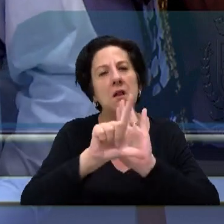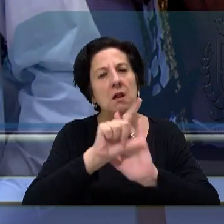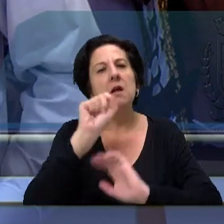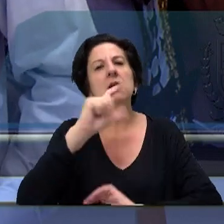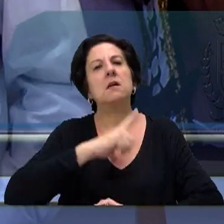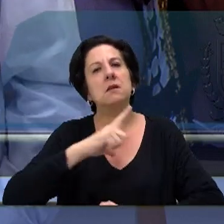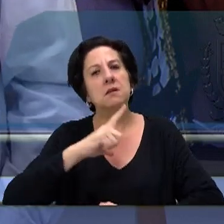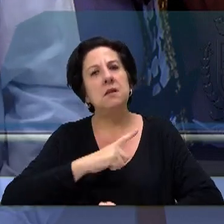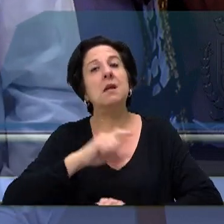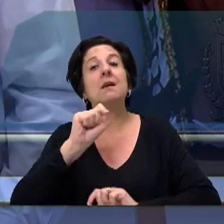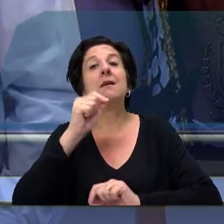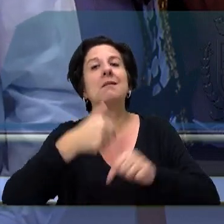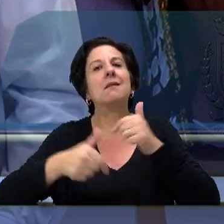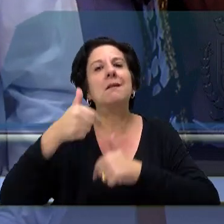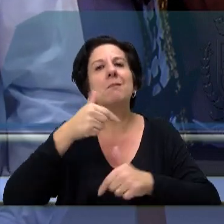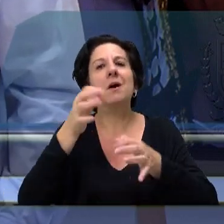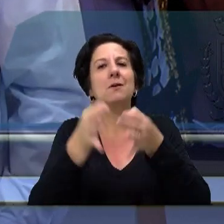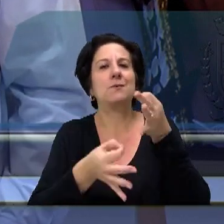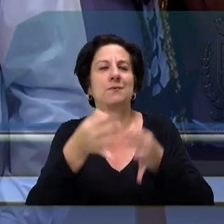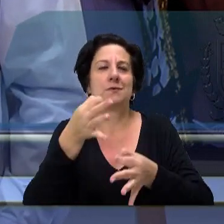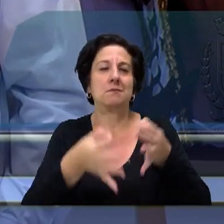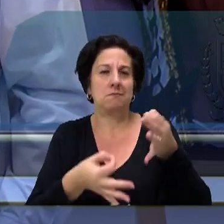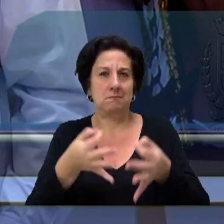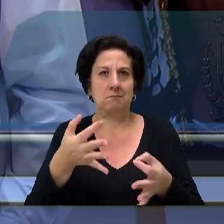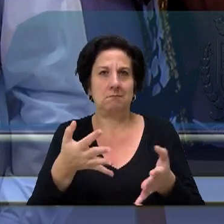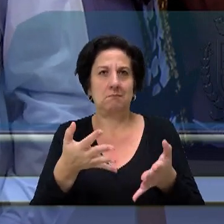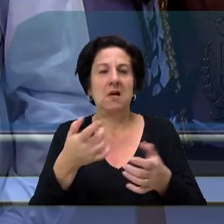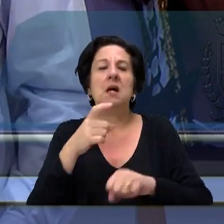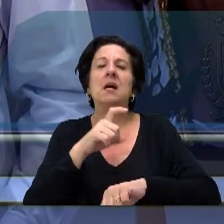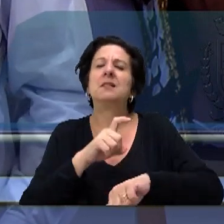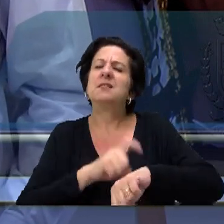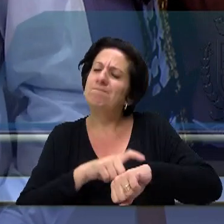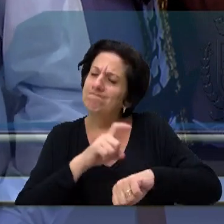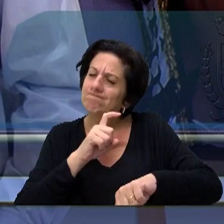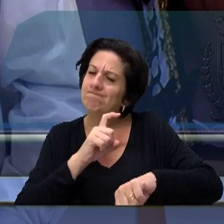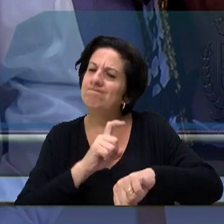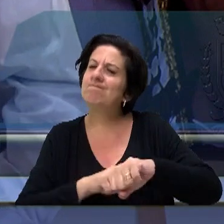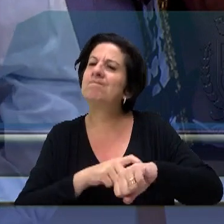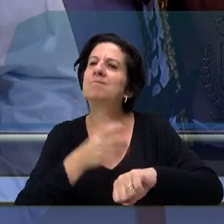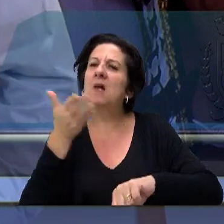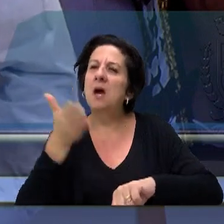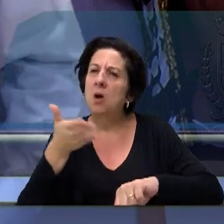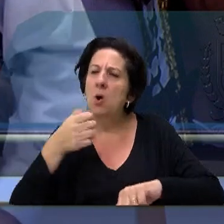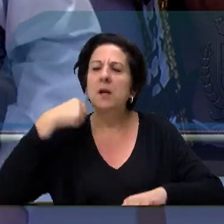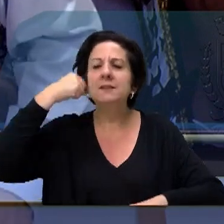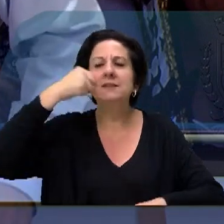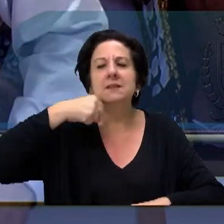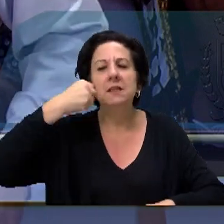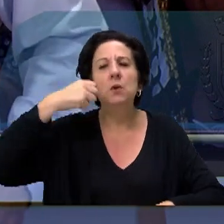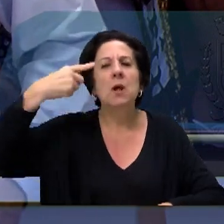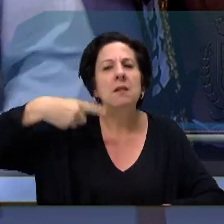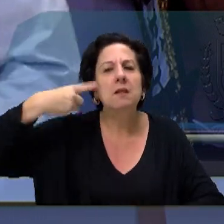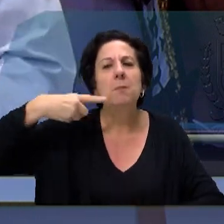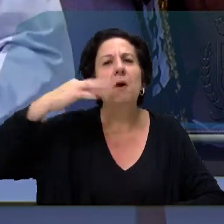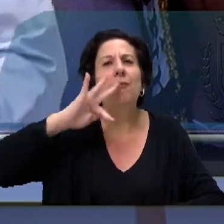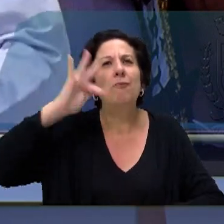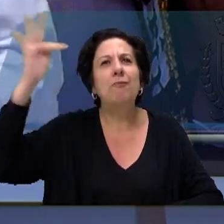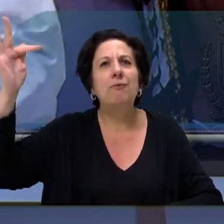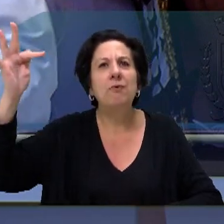quem trabalha na justiça, gente. Está na hora desses senhores senadores, os senhores deputados